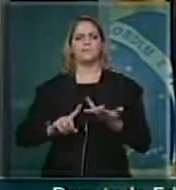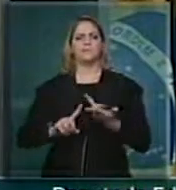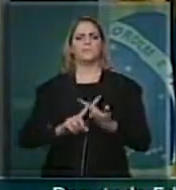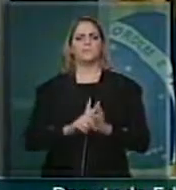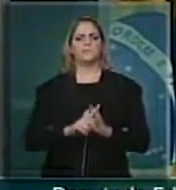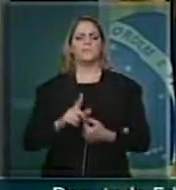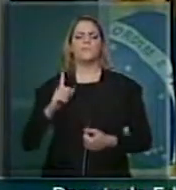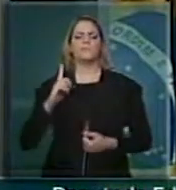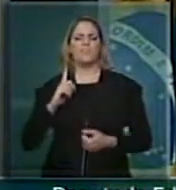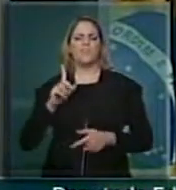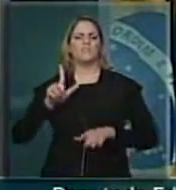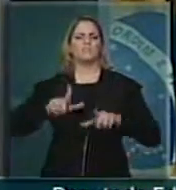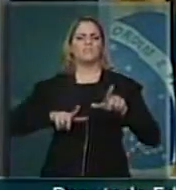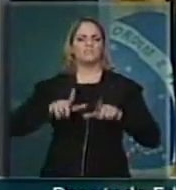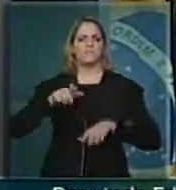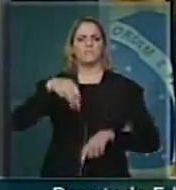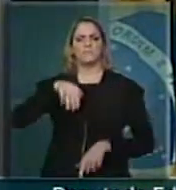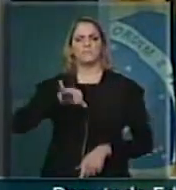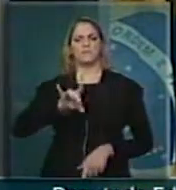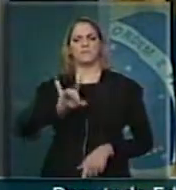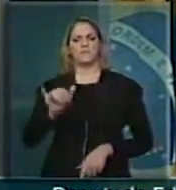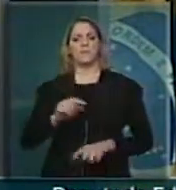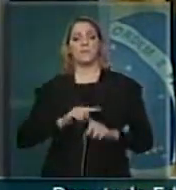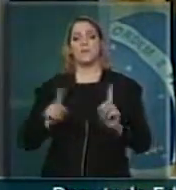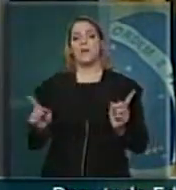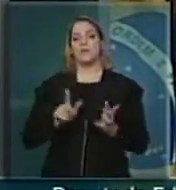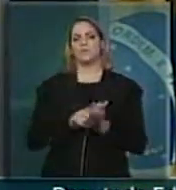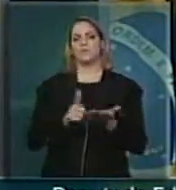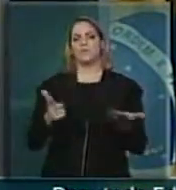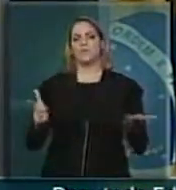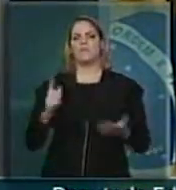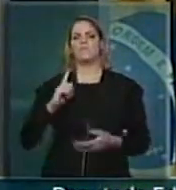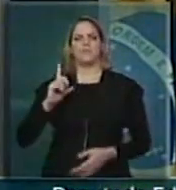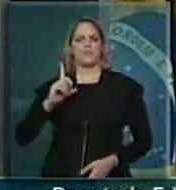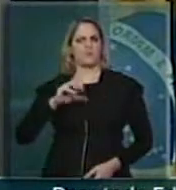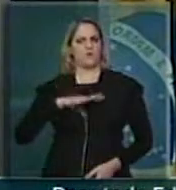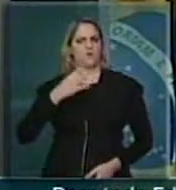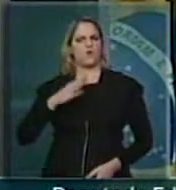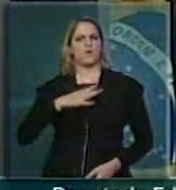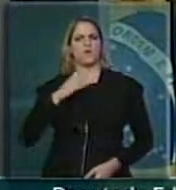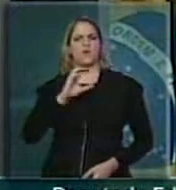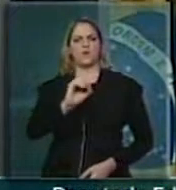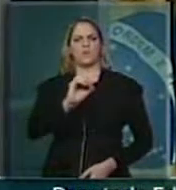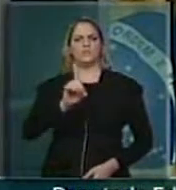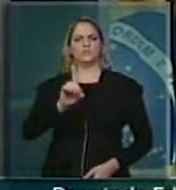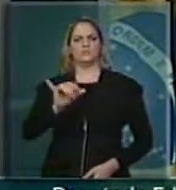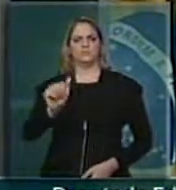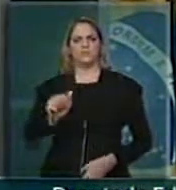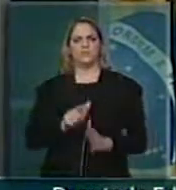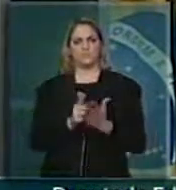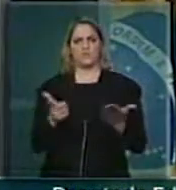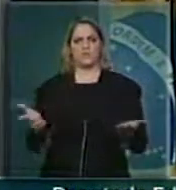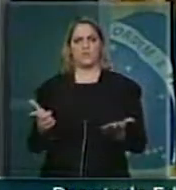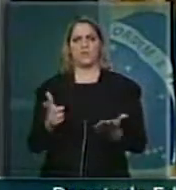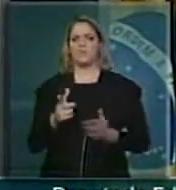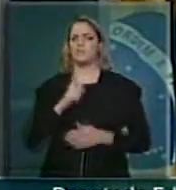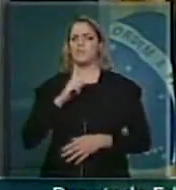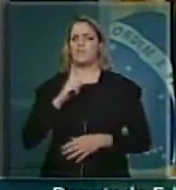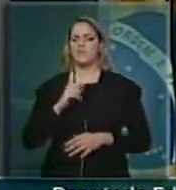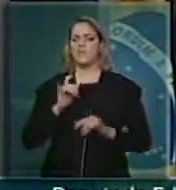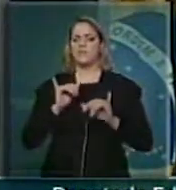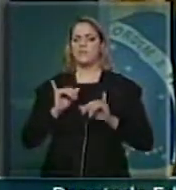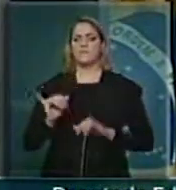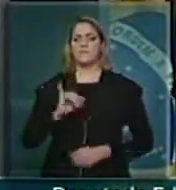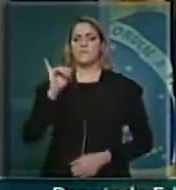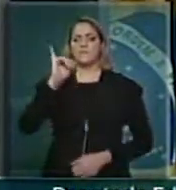nos noticiários brasileiros. O jornal O Dia tem a coragem, né, de fazer notícias fundamentadas.